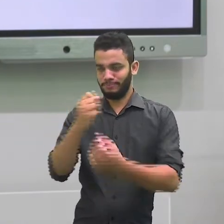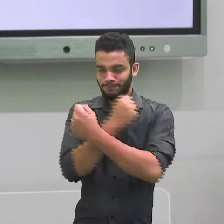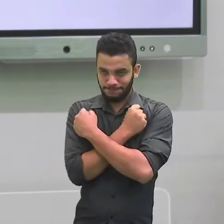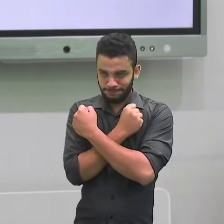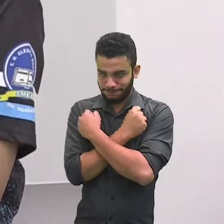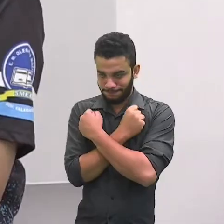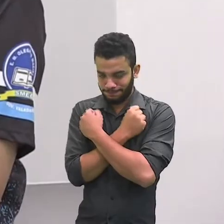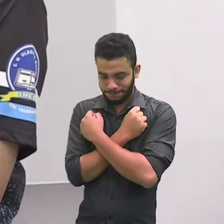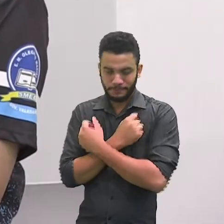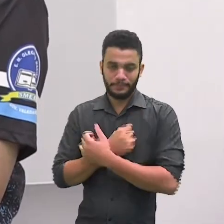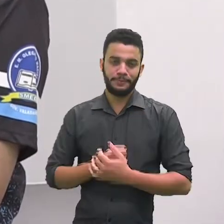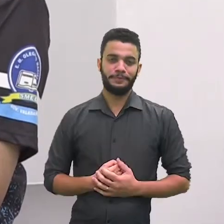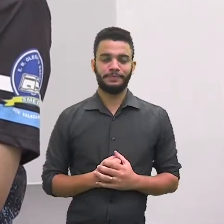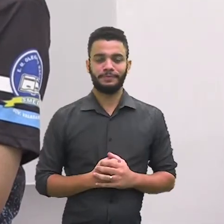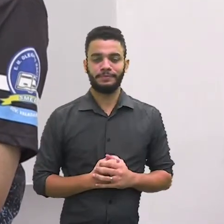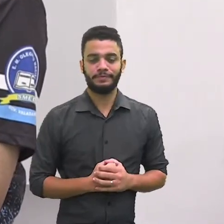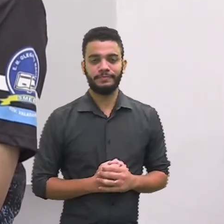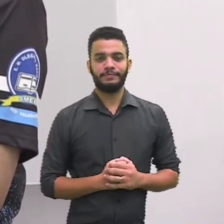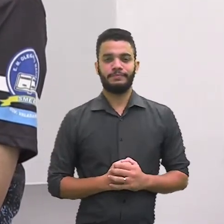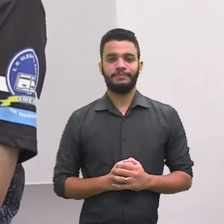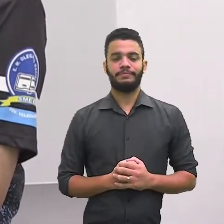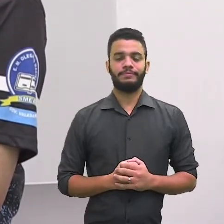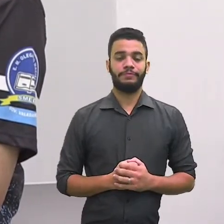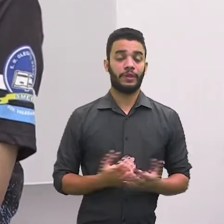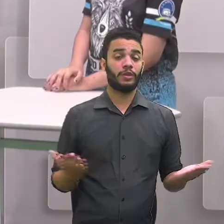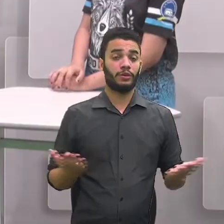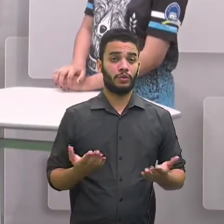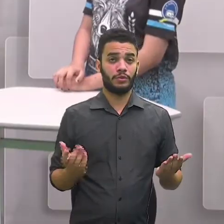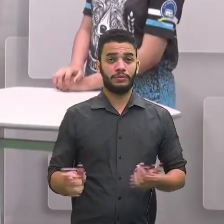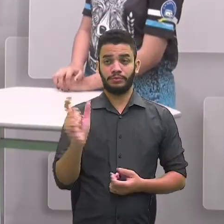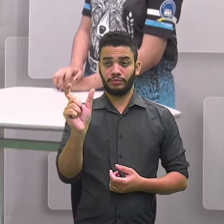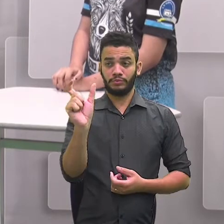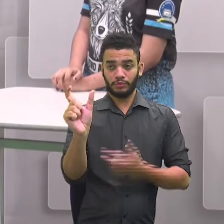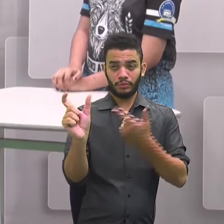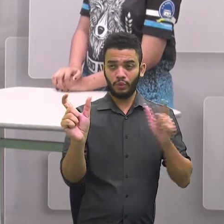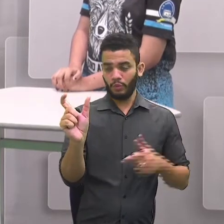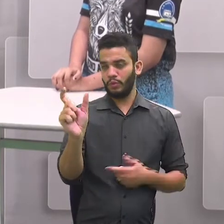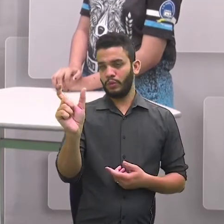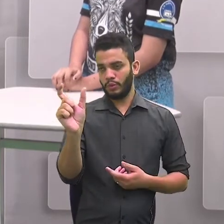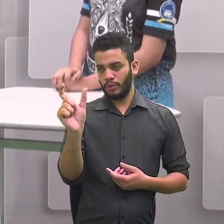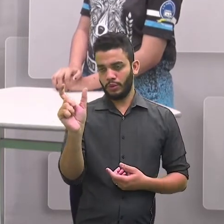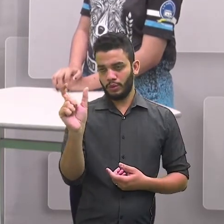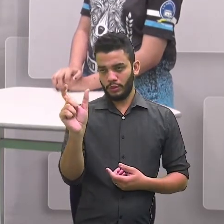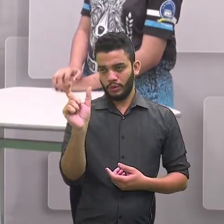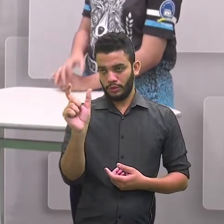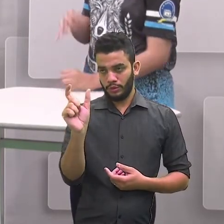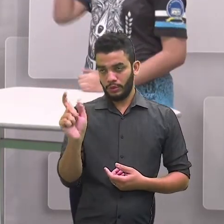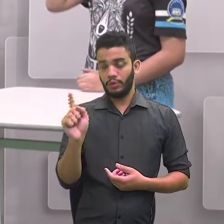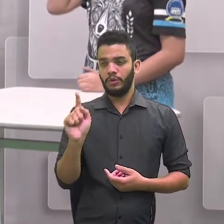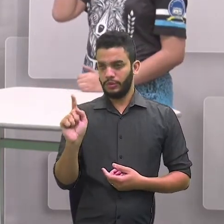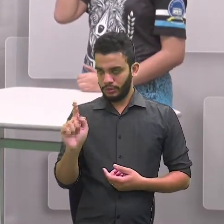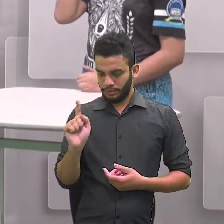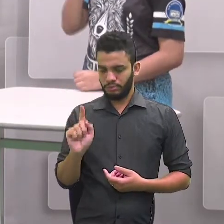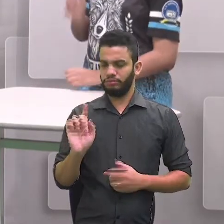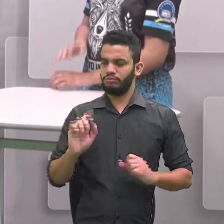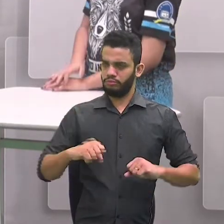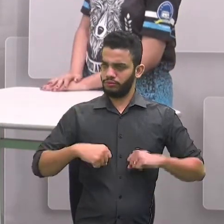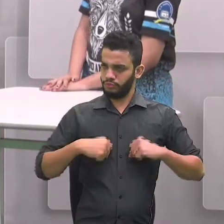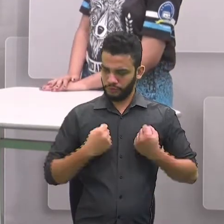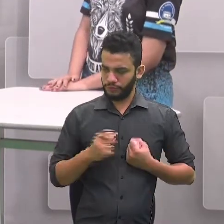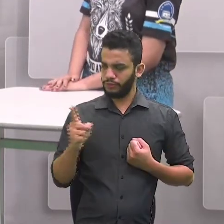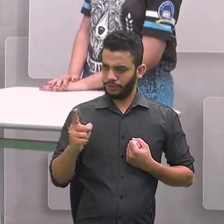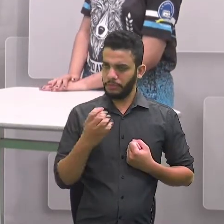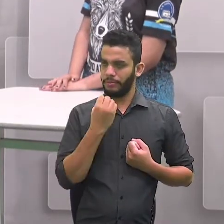Então, agora vamos para a Gabriela. Gabriela, você está indo muito bem, tá?